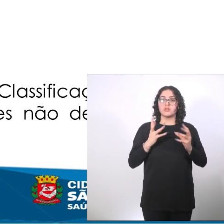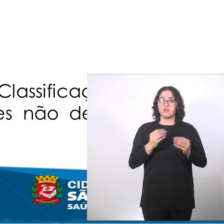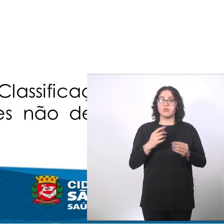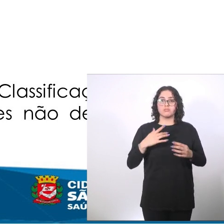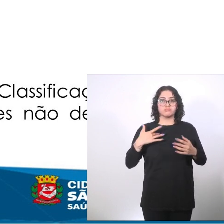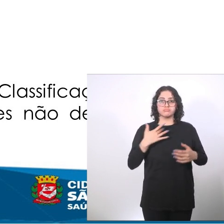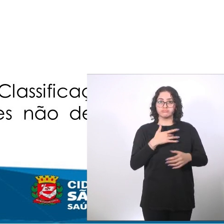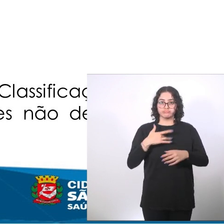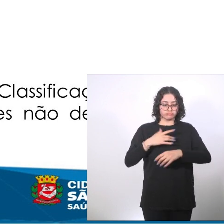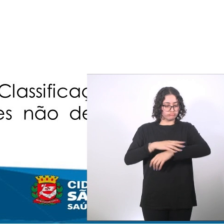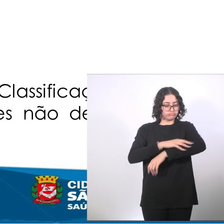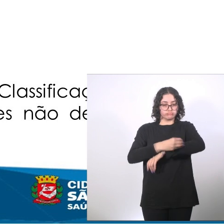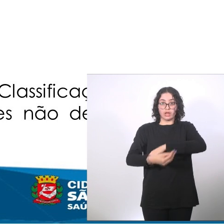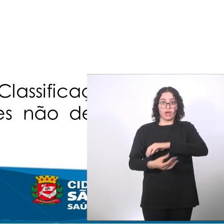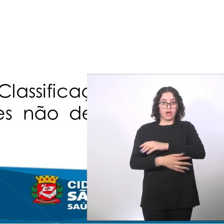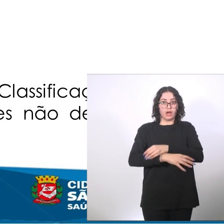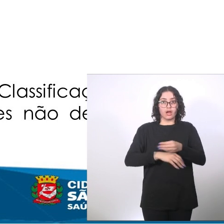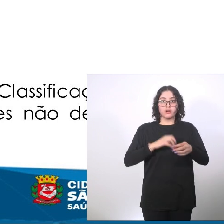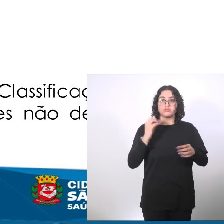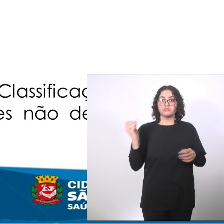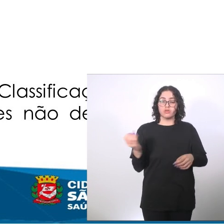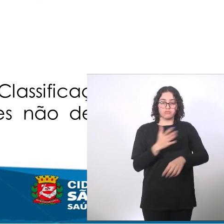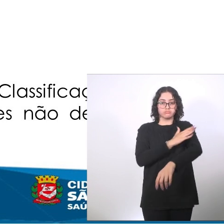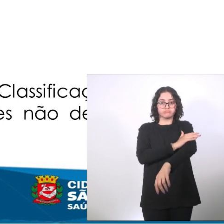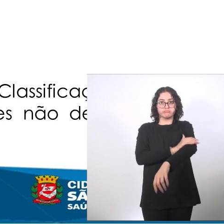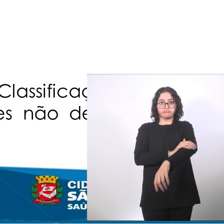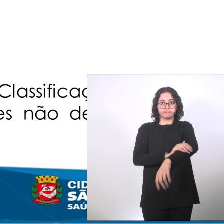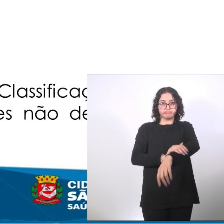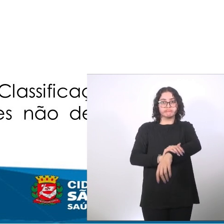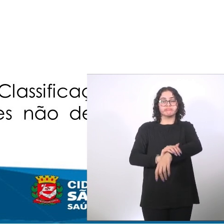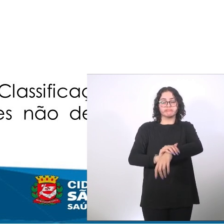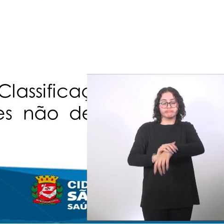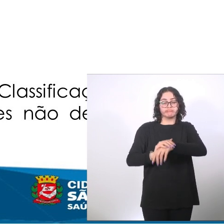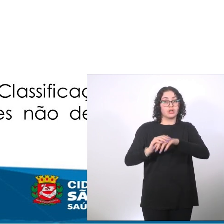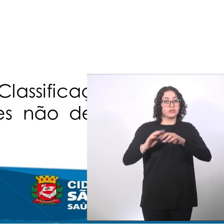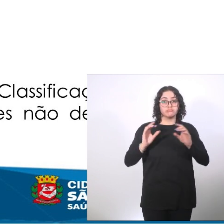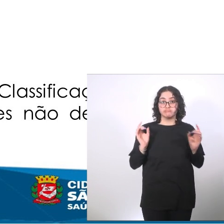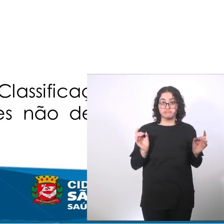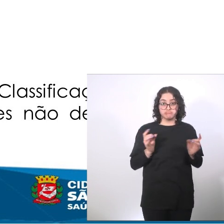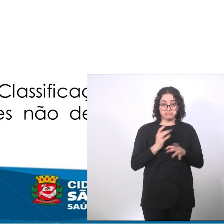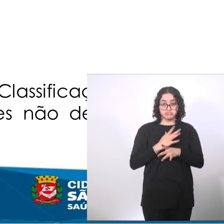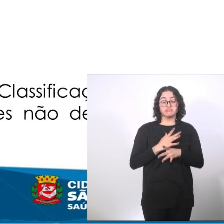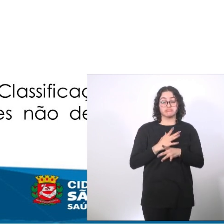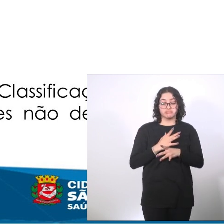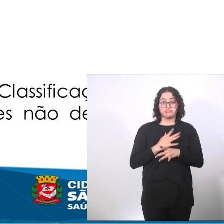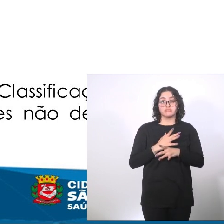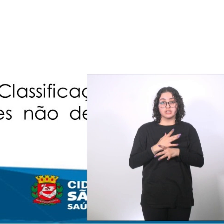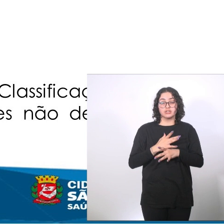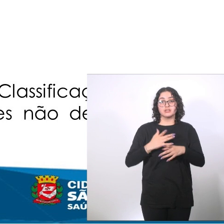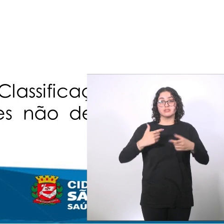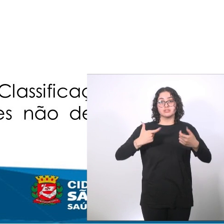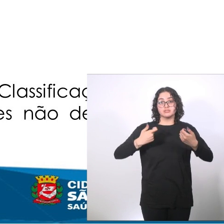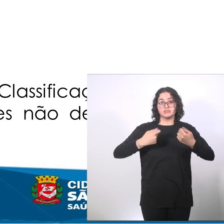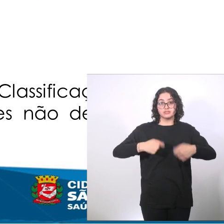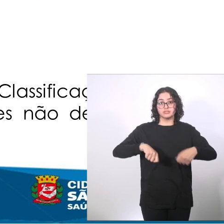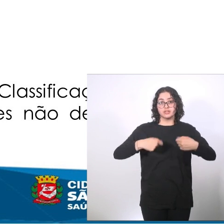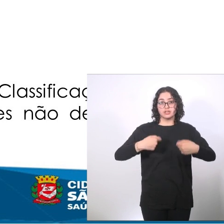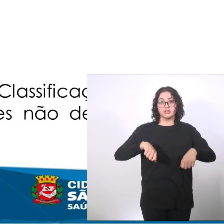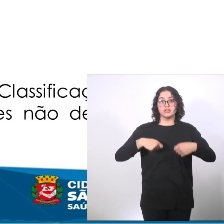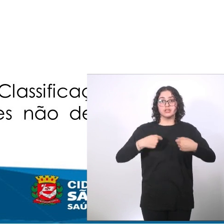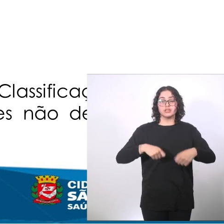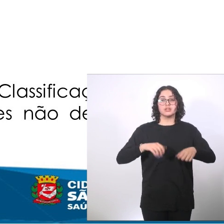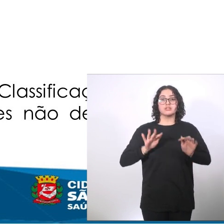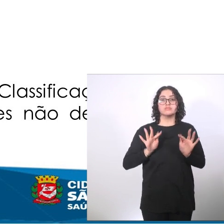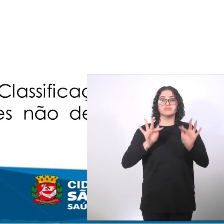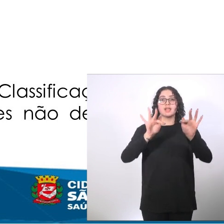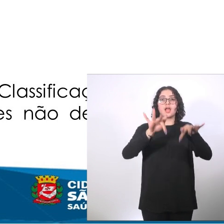crostas tenham caído e uma nova camada da pele intacta tenha se formado, tem que fazer o encerramento